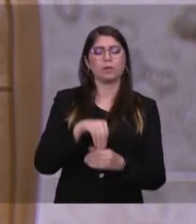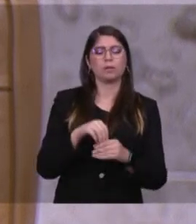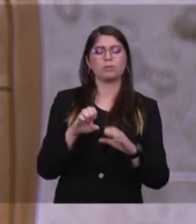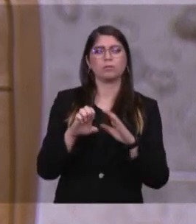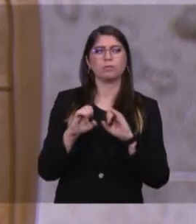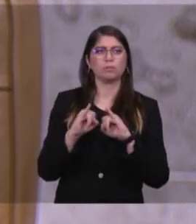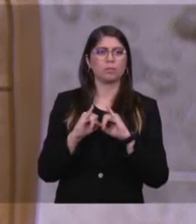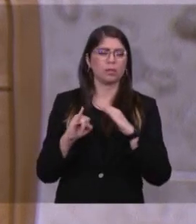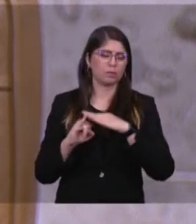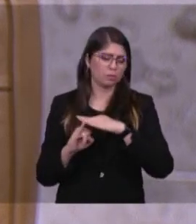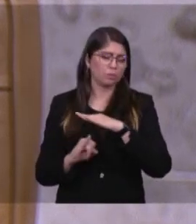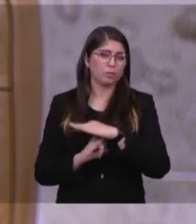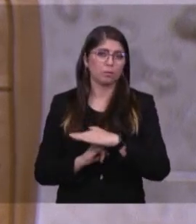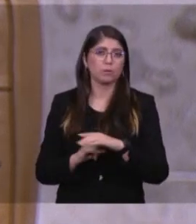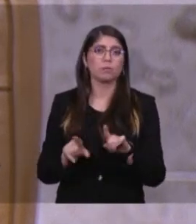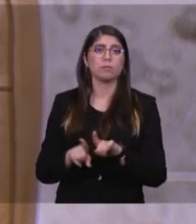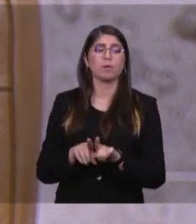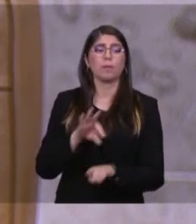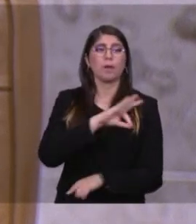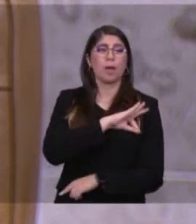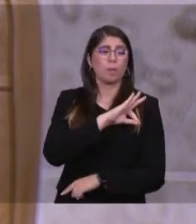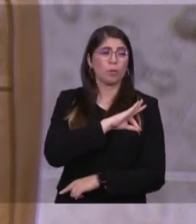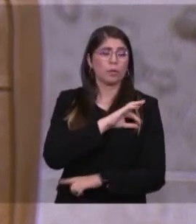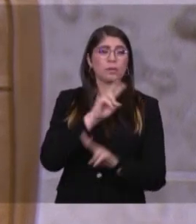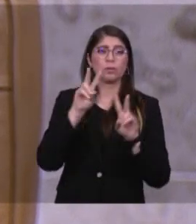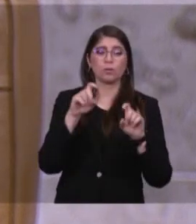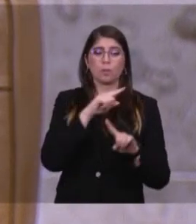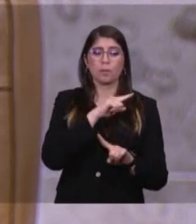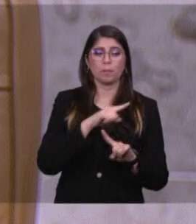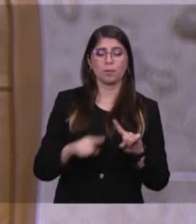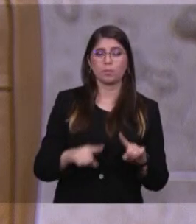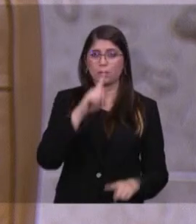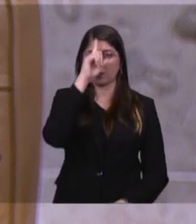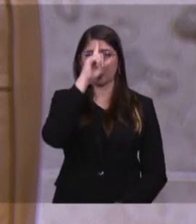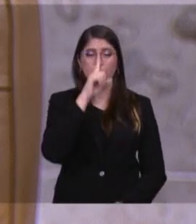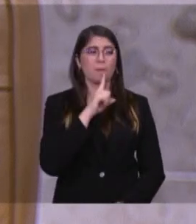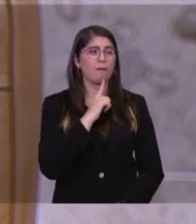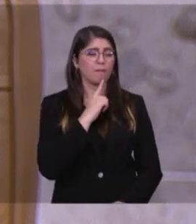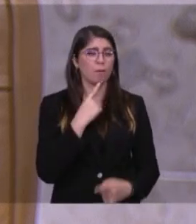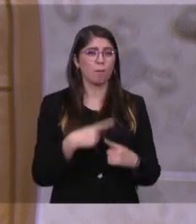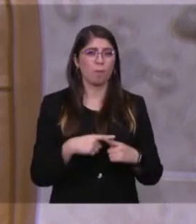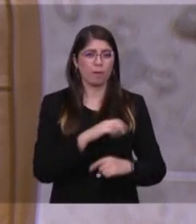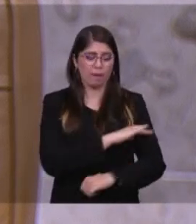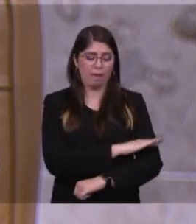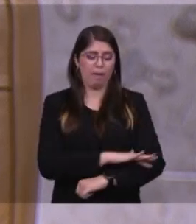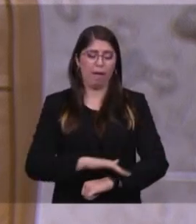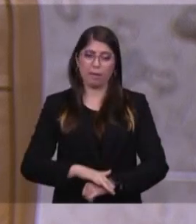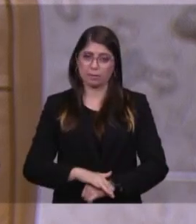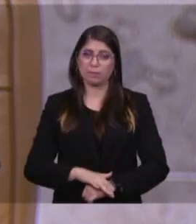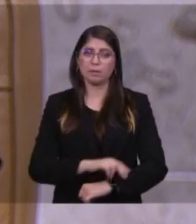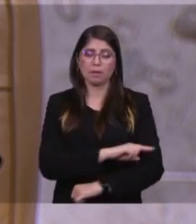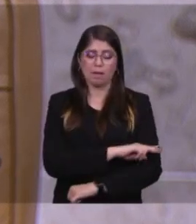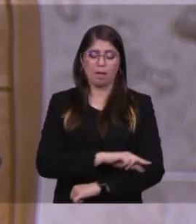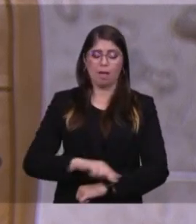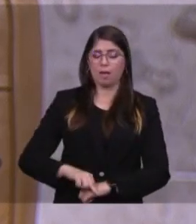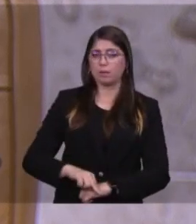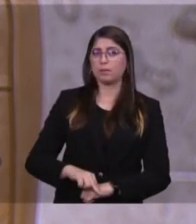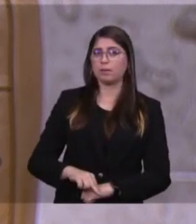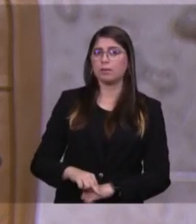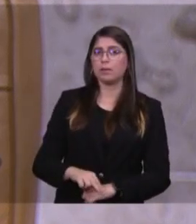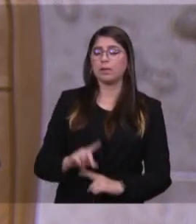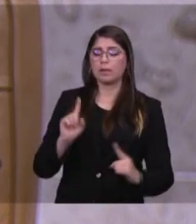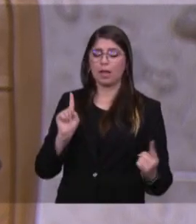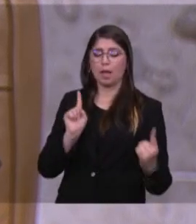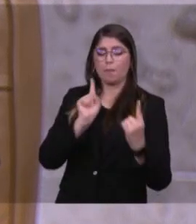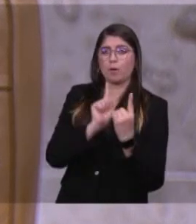orientação às polícias quanto à proibição de perfilamento racial nas abordagens policiais, proposta